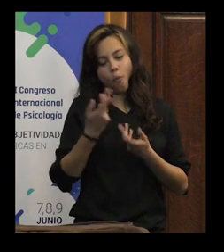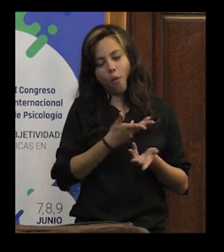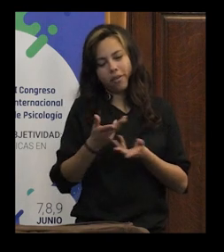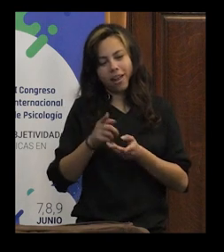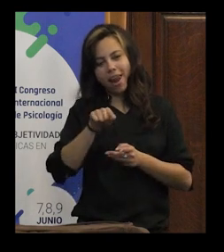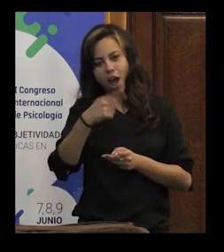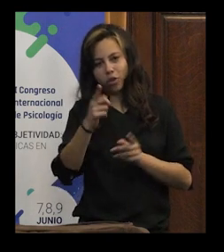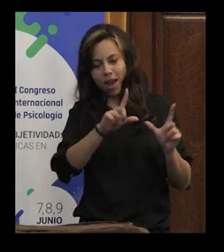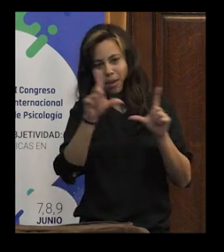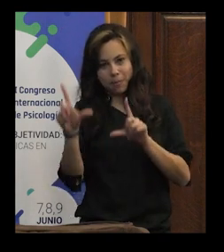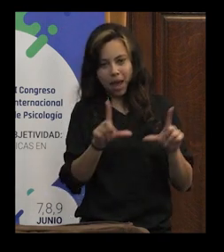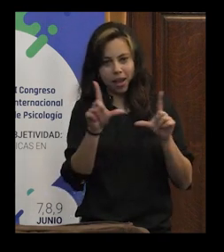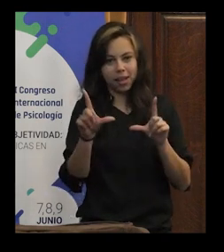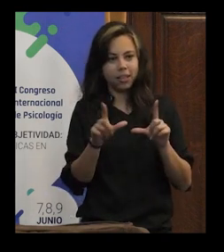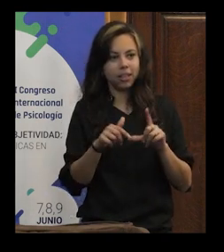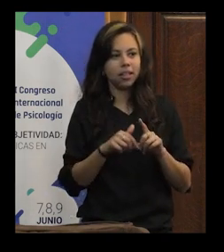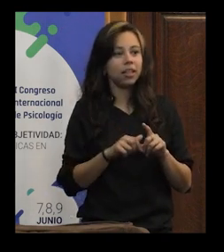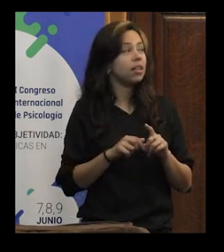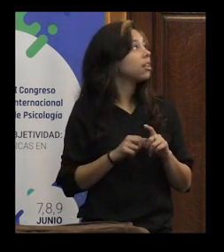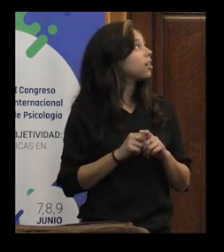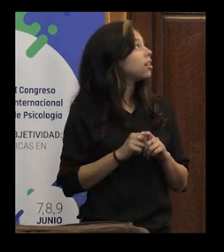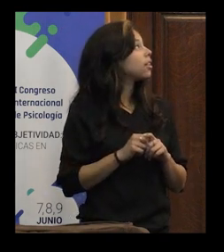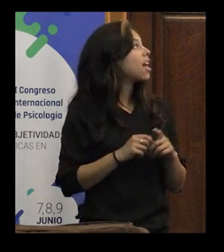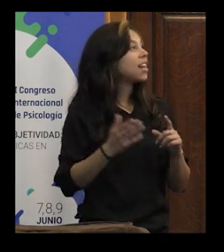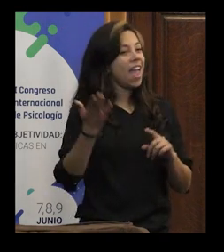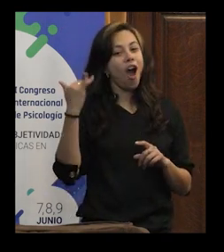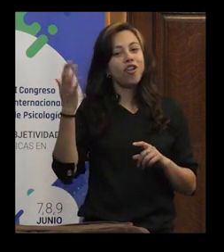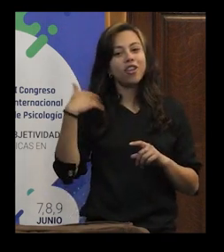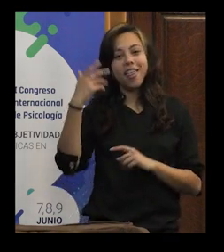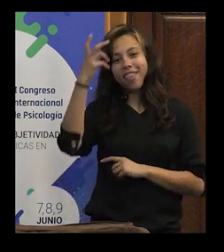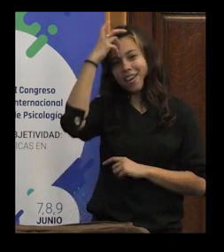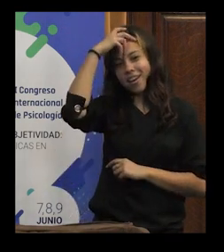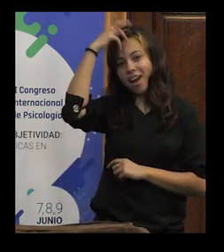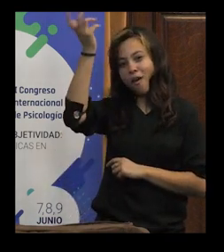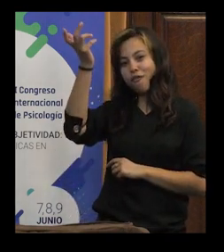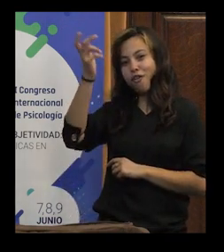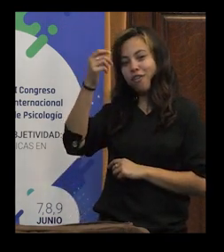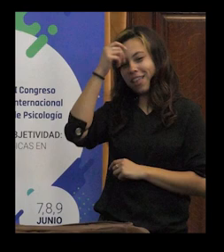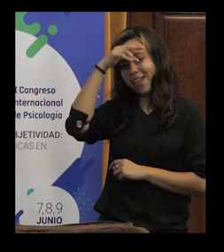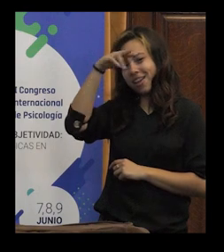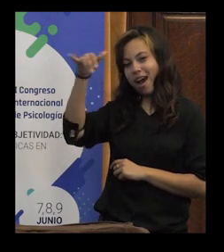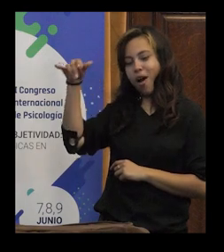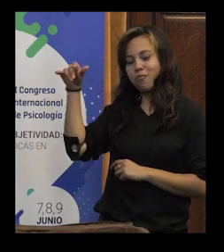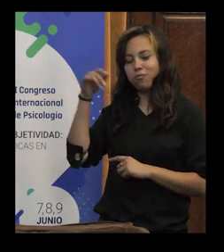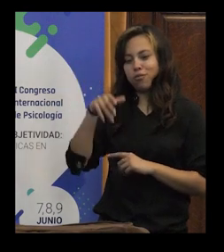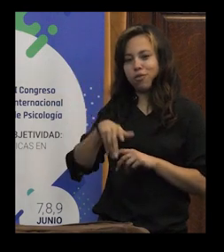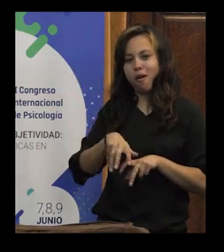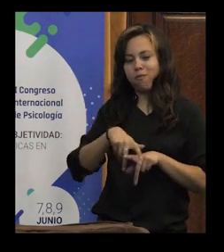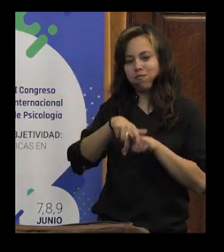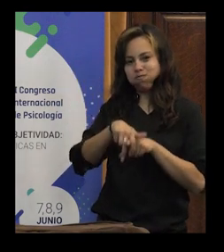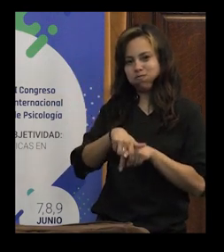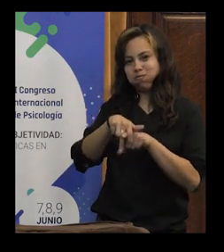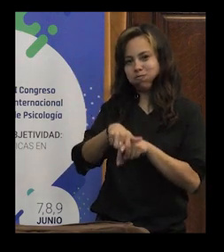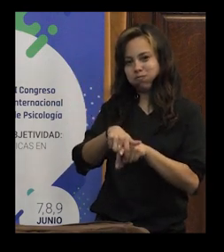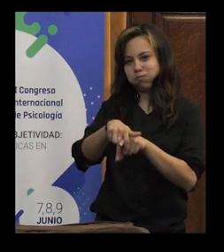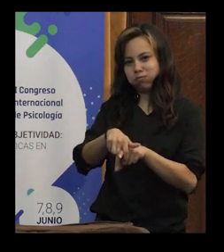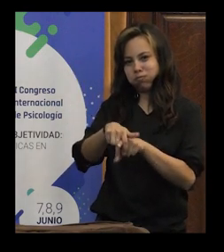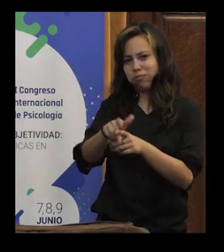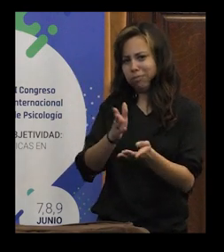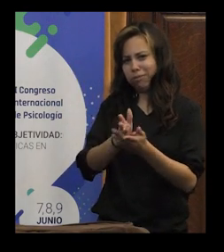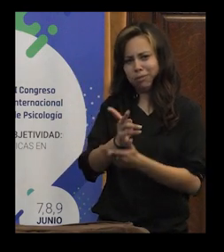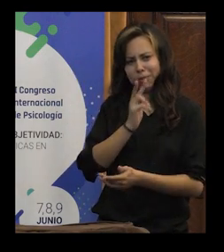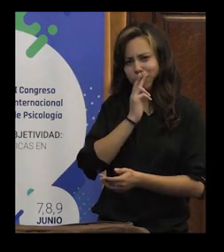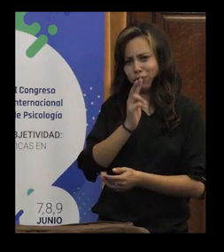era do famoso cowboy de Marlboro, sim, que creio que todos vocês, não sei por que se perdeu a